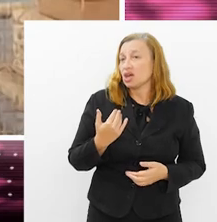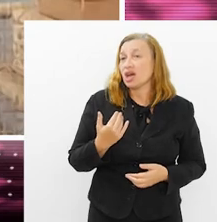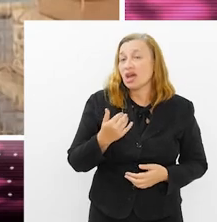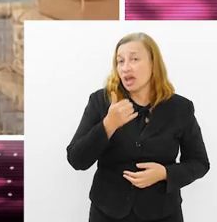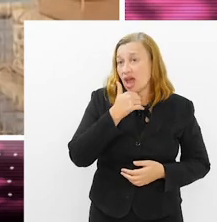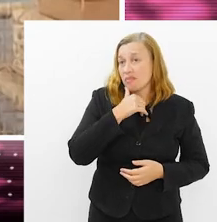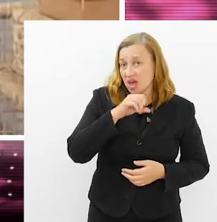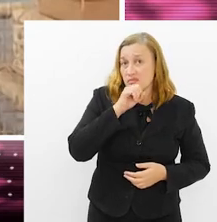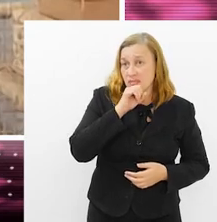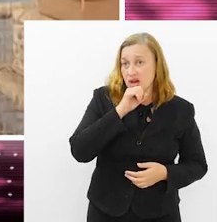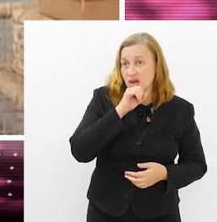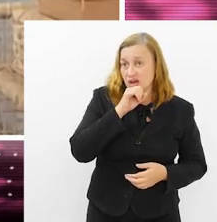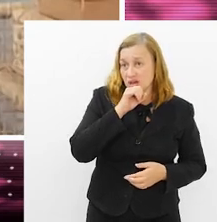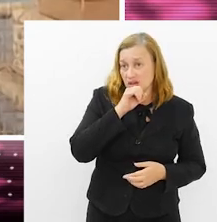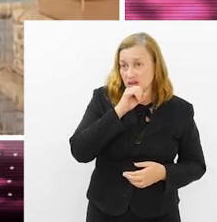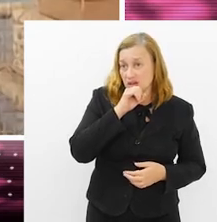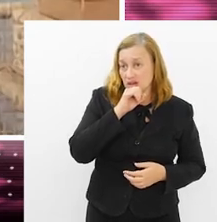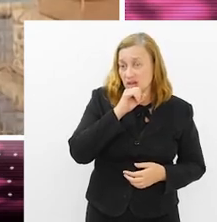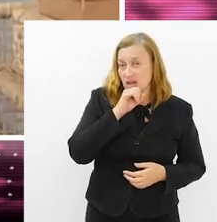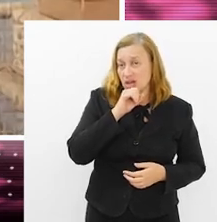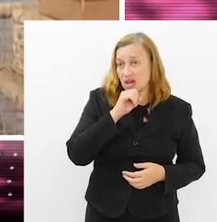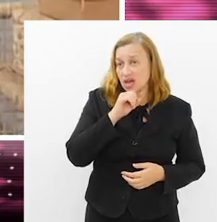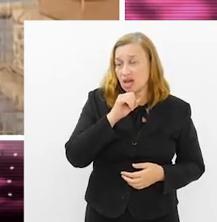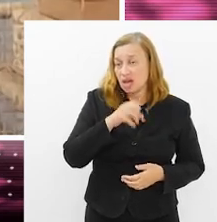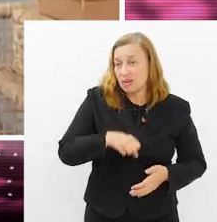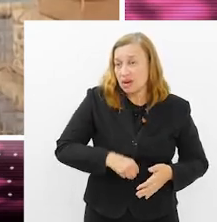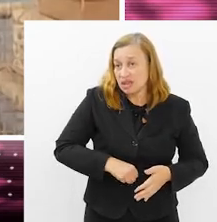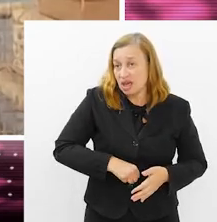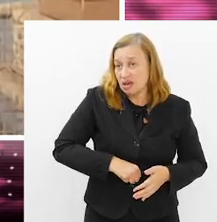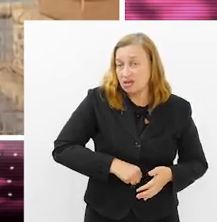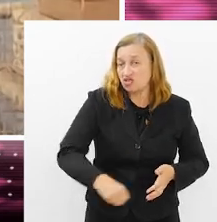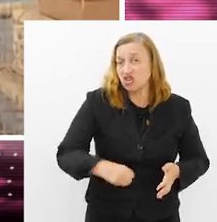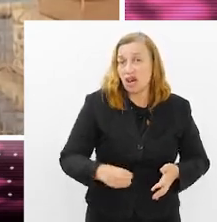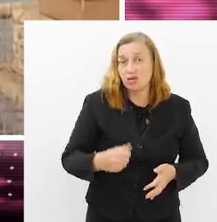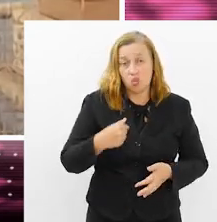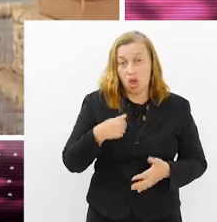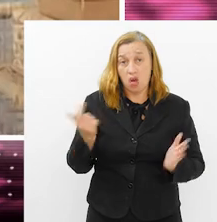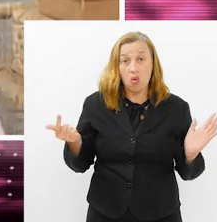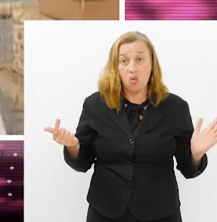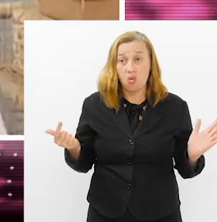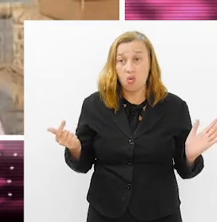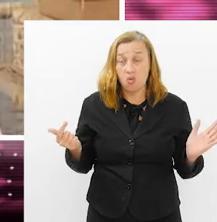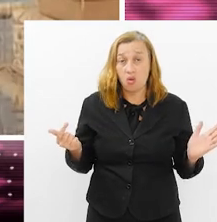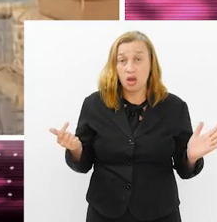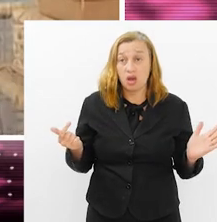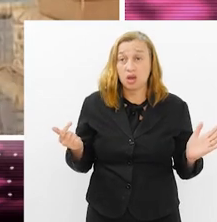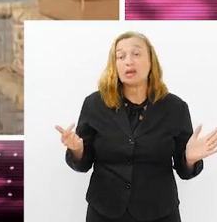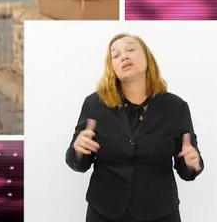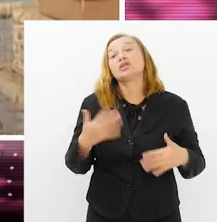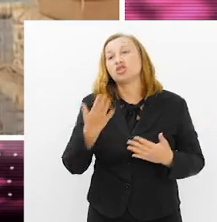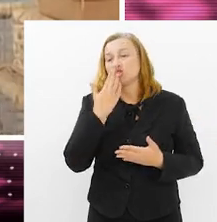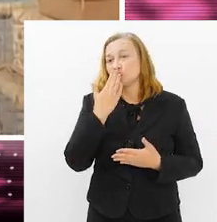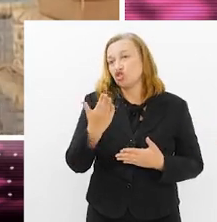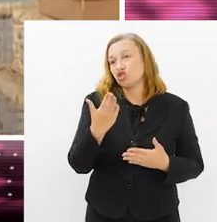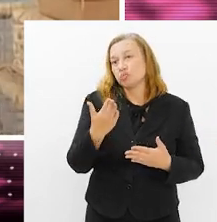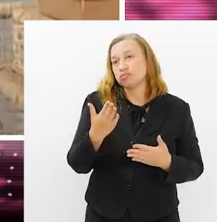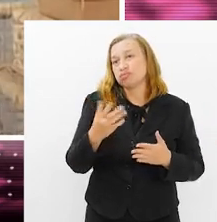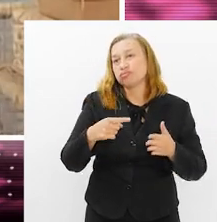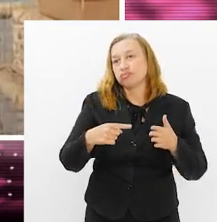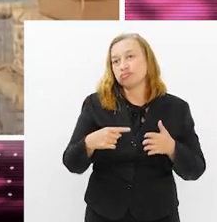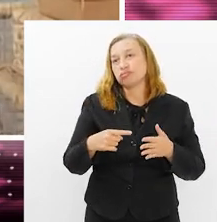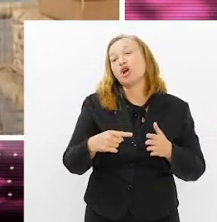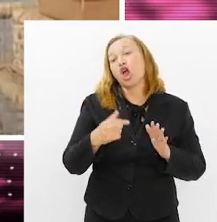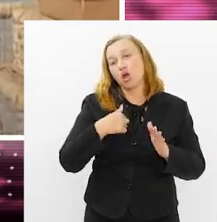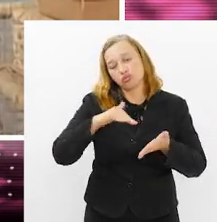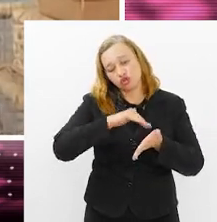deveria existir, que a minha mãe deveria não ter me tido, né? Umas coisas absurdas, assim, a gente ouve. E daí, esse tipo